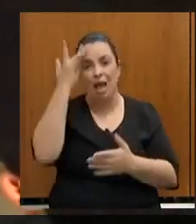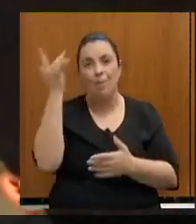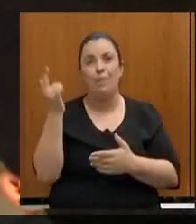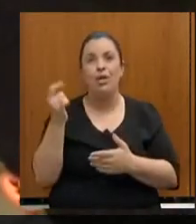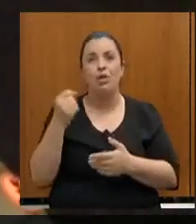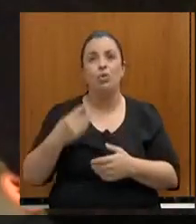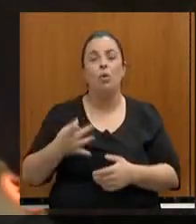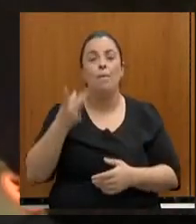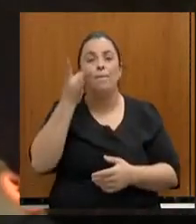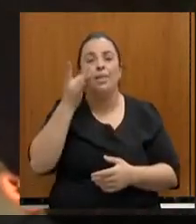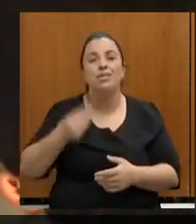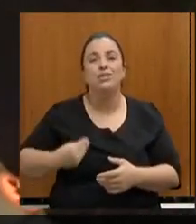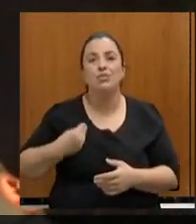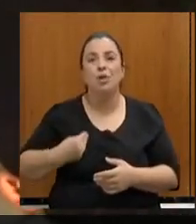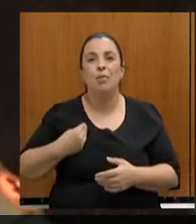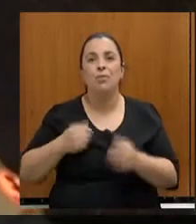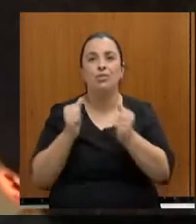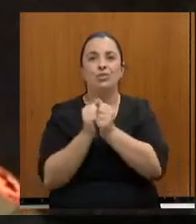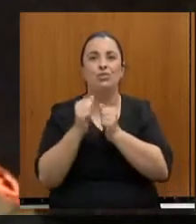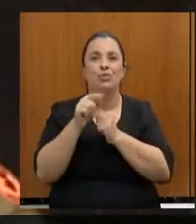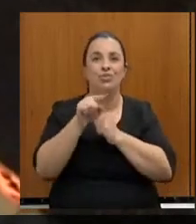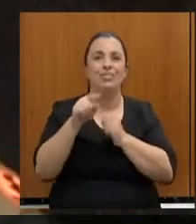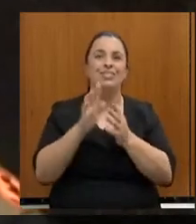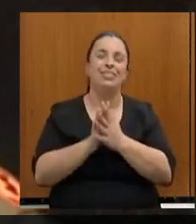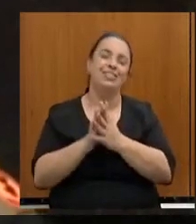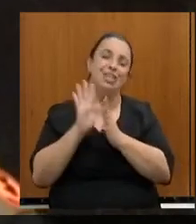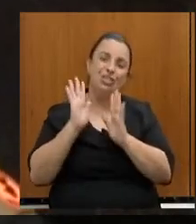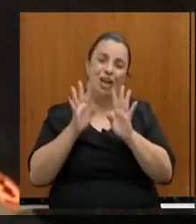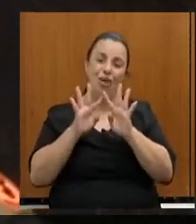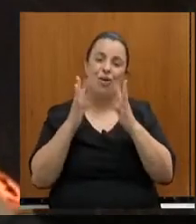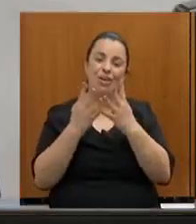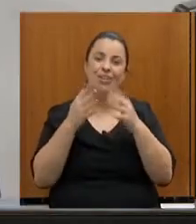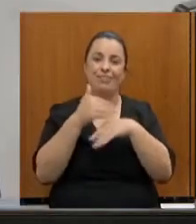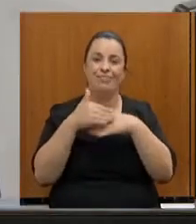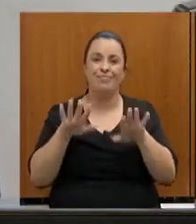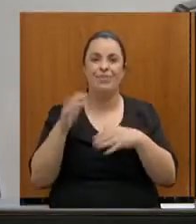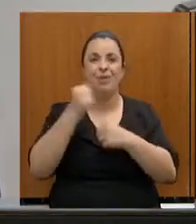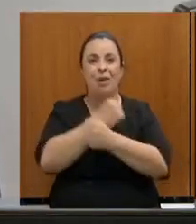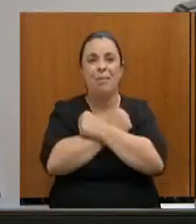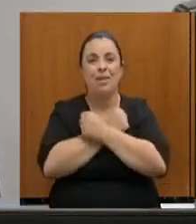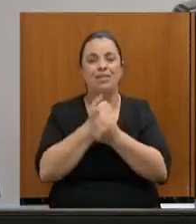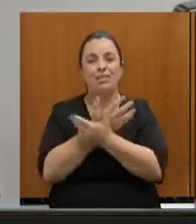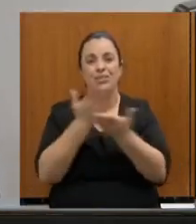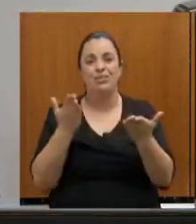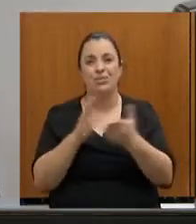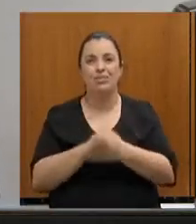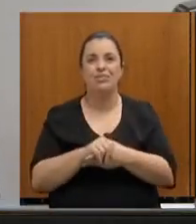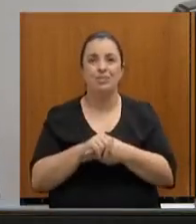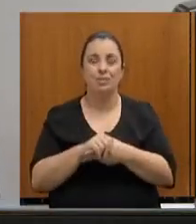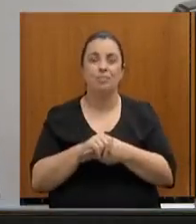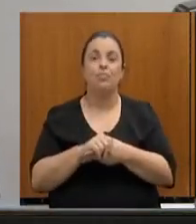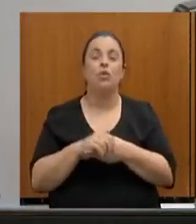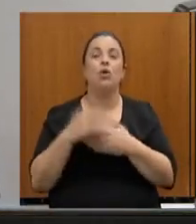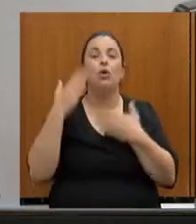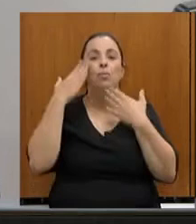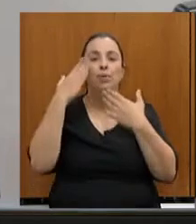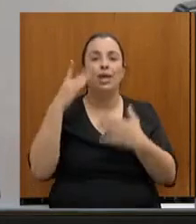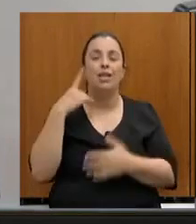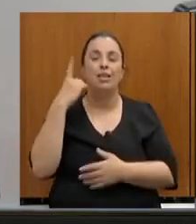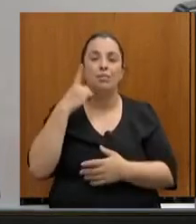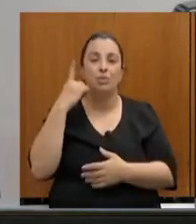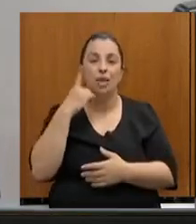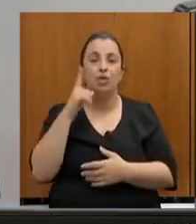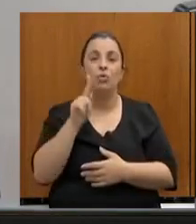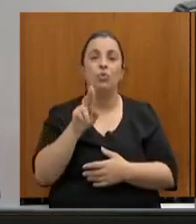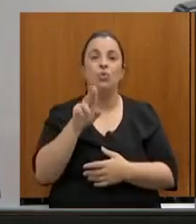pessoalmente já fora desse período de quarentena um abraço a todos e obrigado Deputado Gustavo